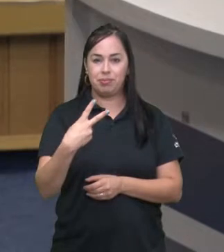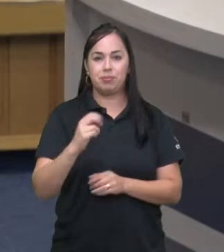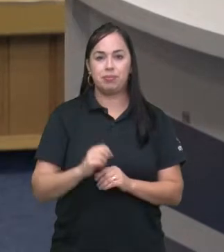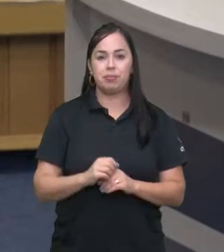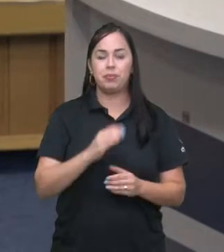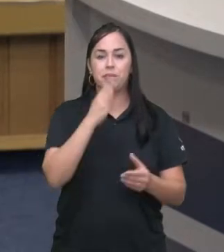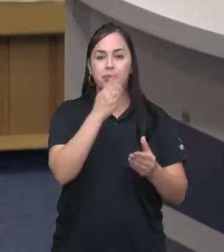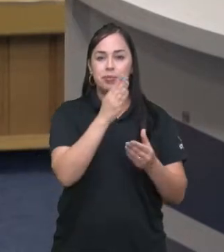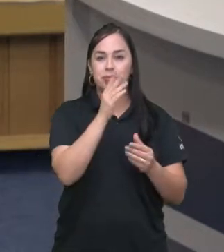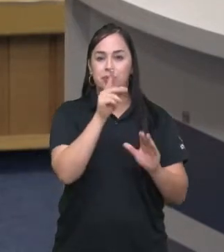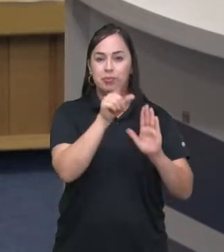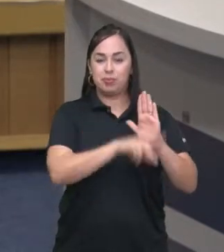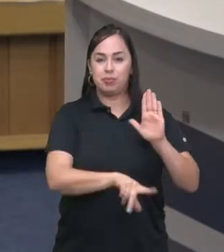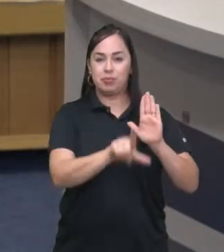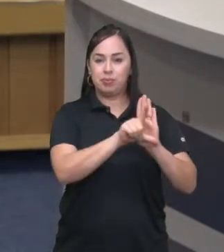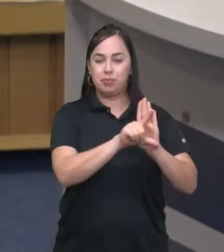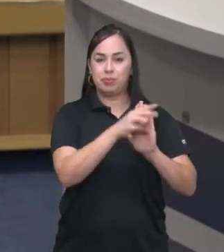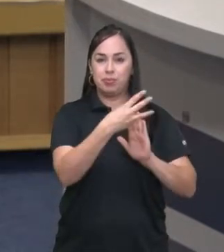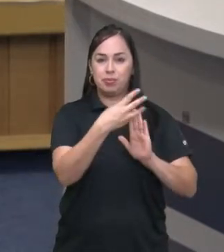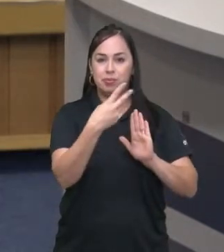1592/2022, projeto de lei número